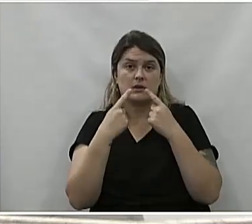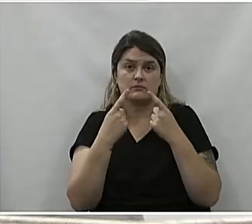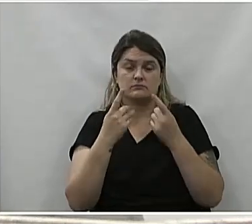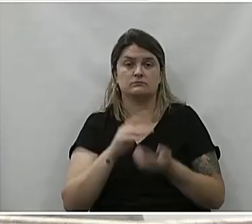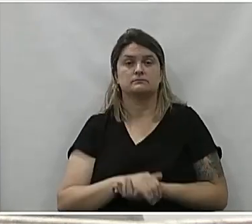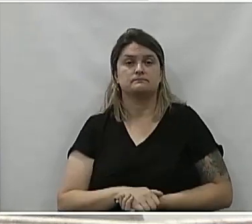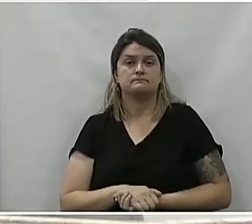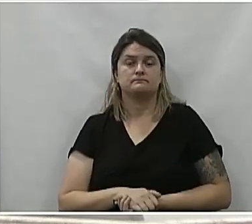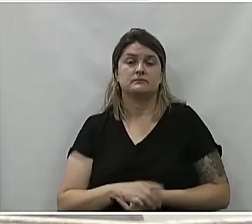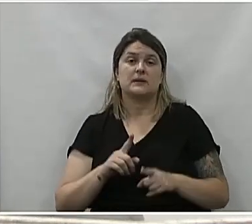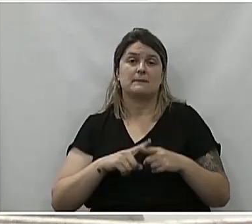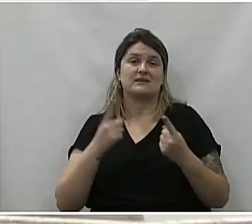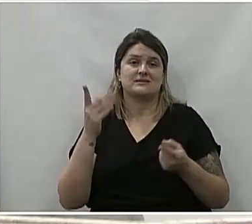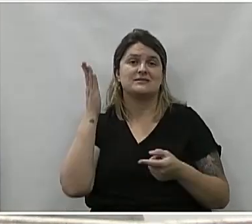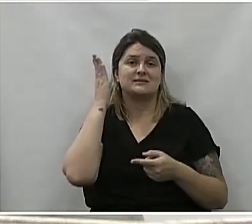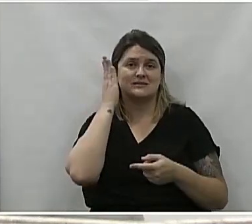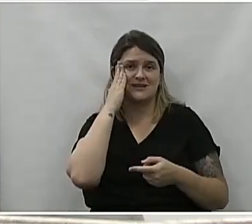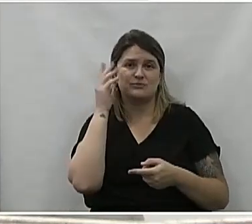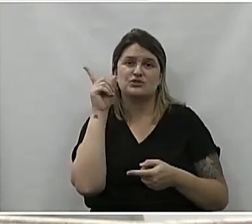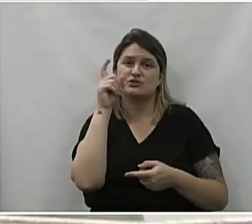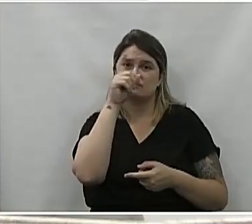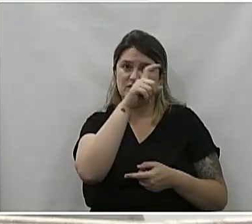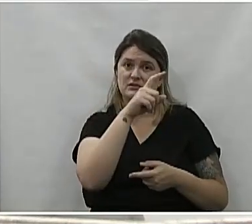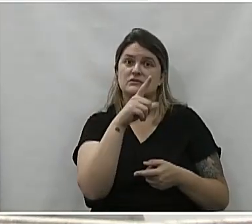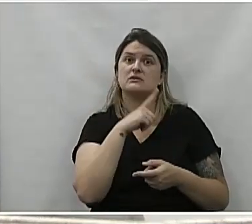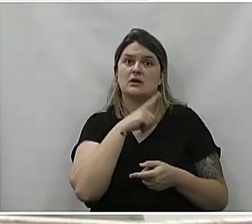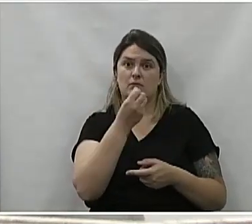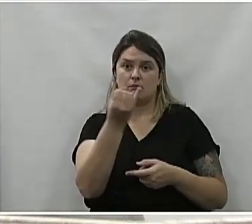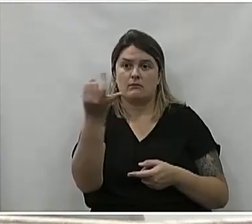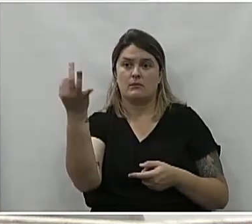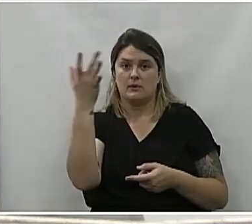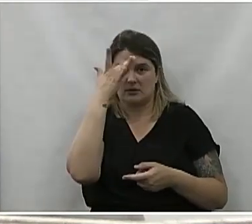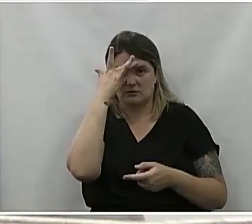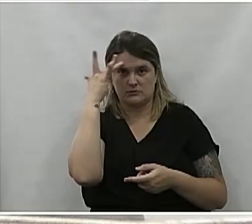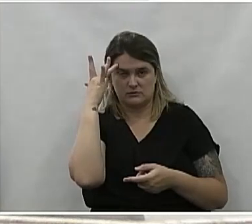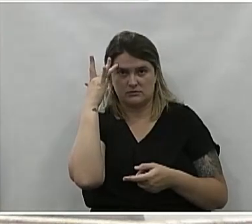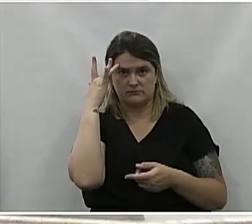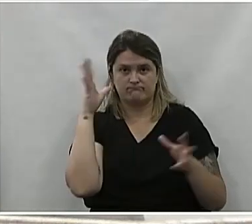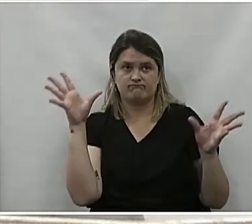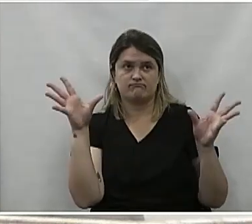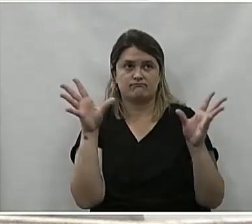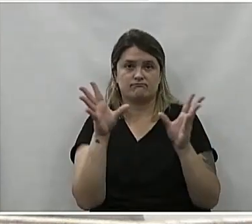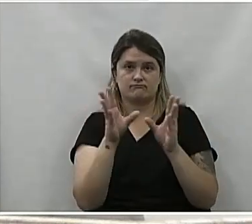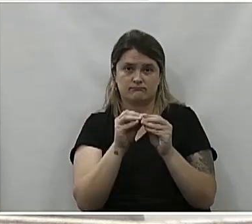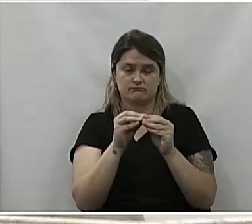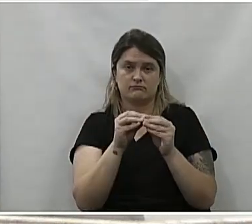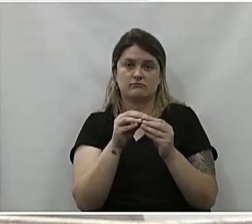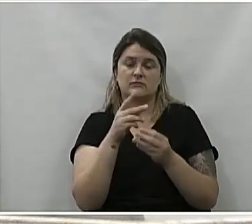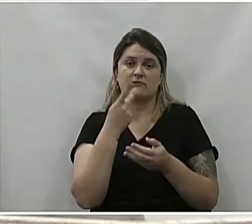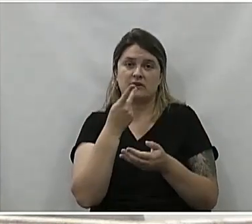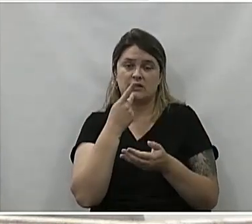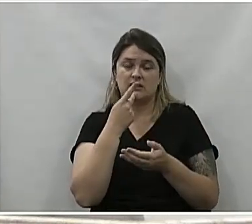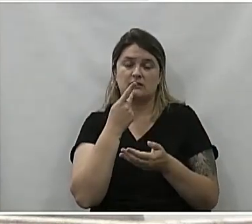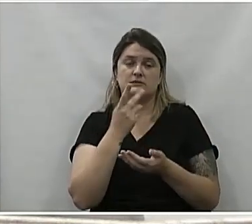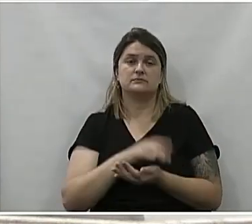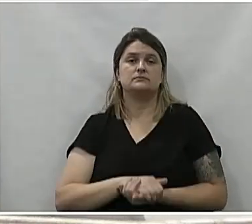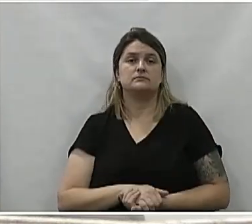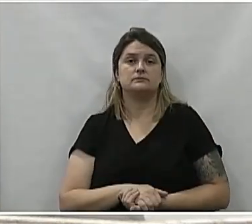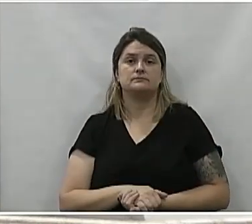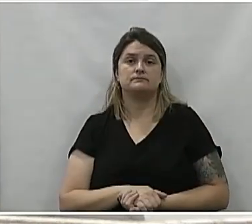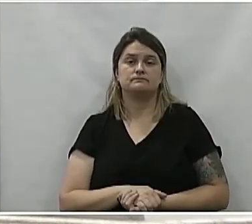Mas sabemos Que é difícil Sabemos que a demanda É muito grande Então eu encerro A minha fala Dizendo que também